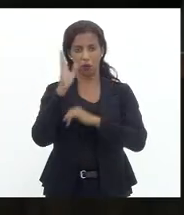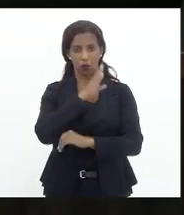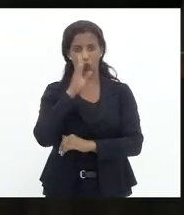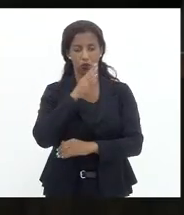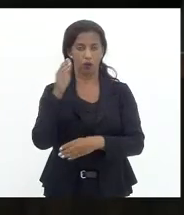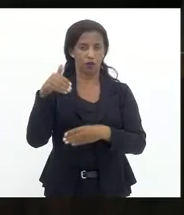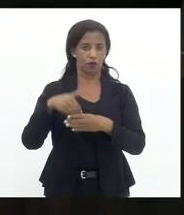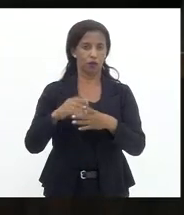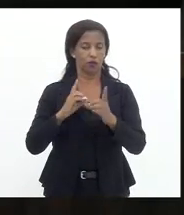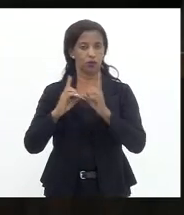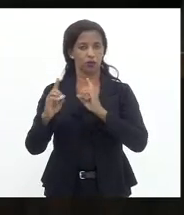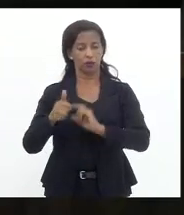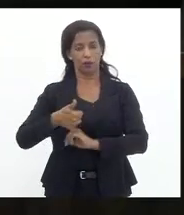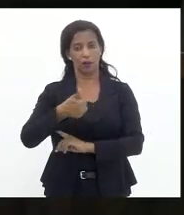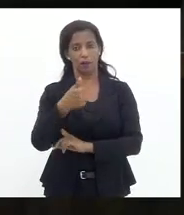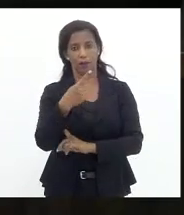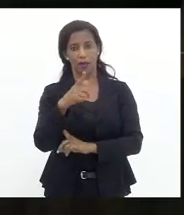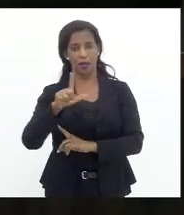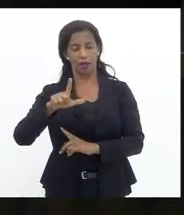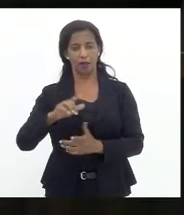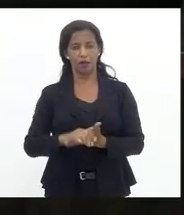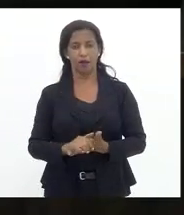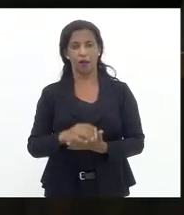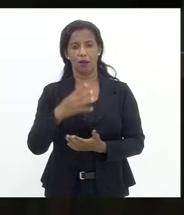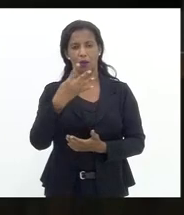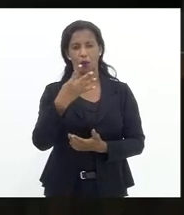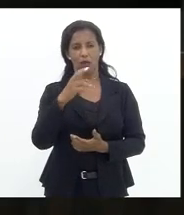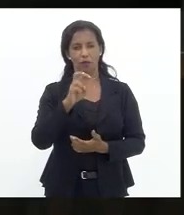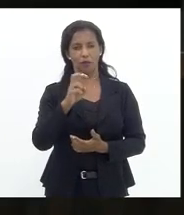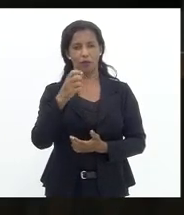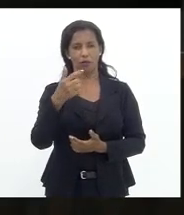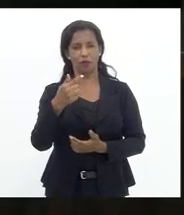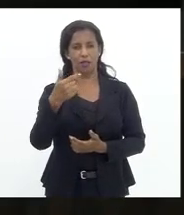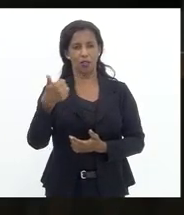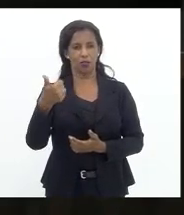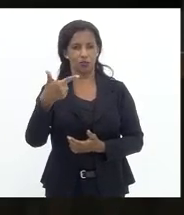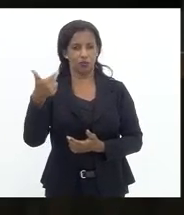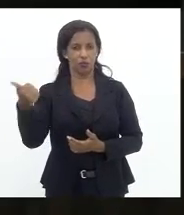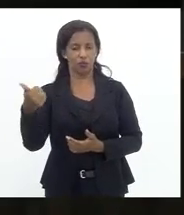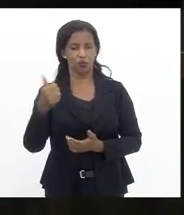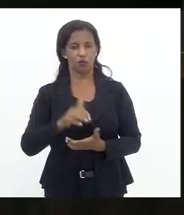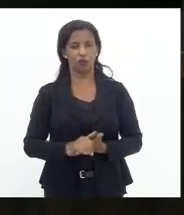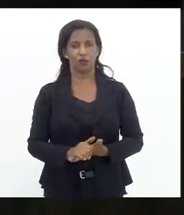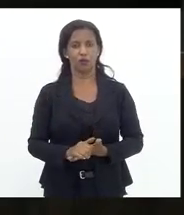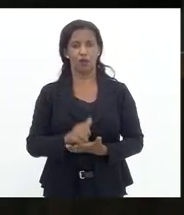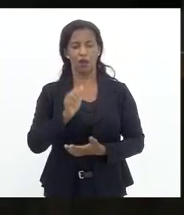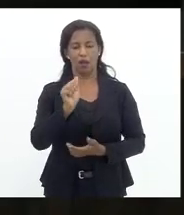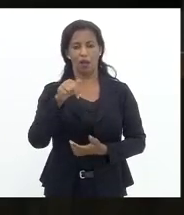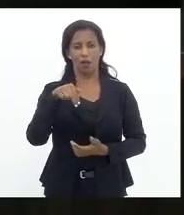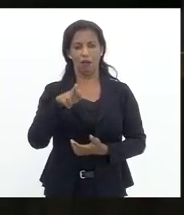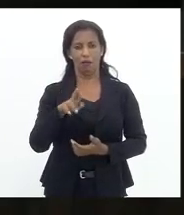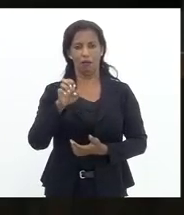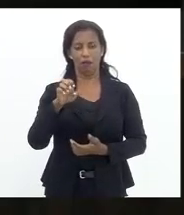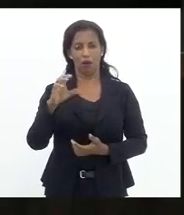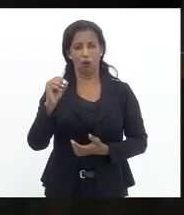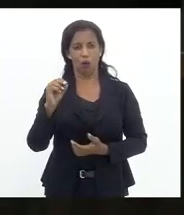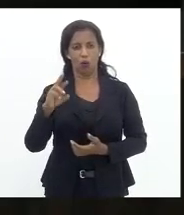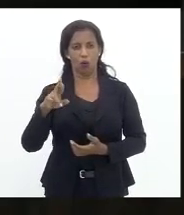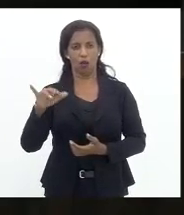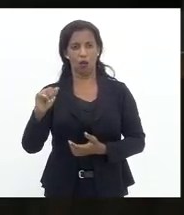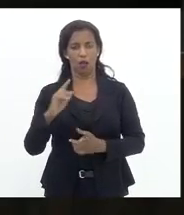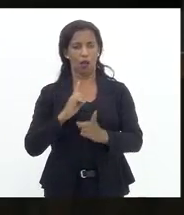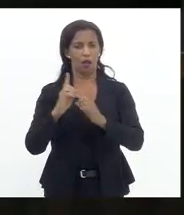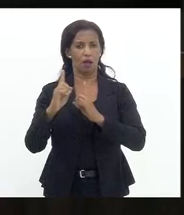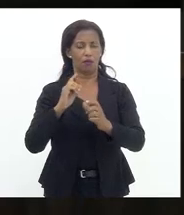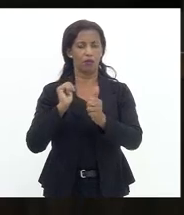urgência em votação e discussão única, projeto de lei 4571 de 21, de autoria do deputado André Correia, que denomina Avenida